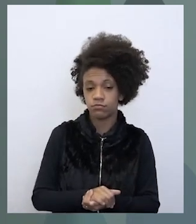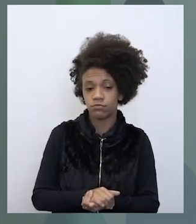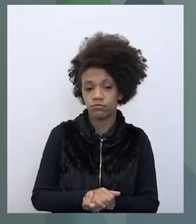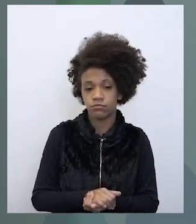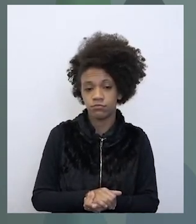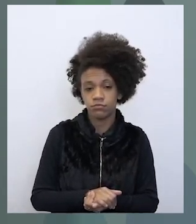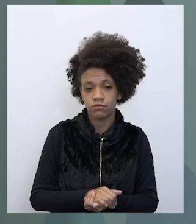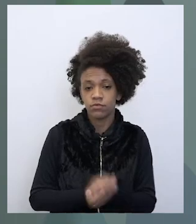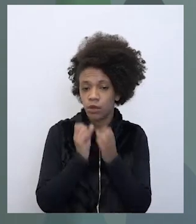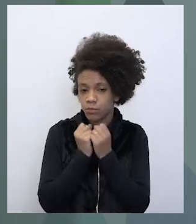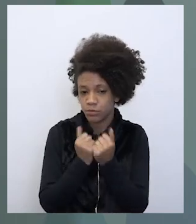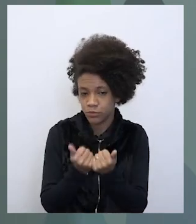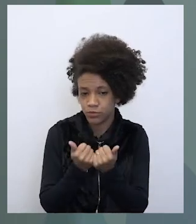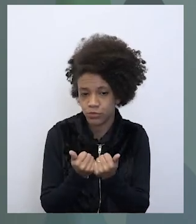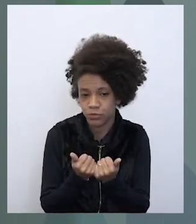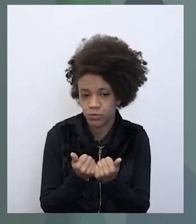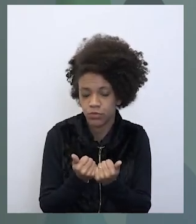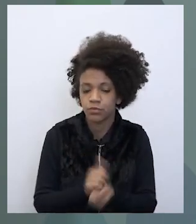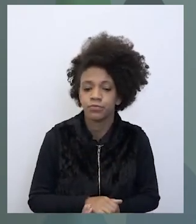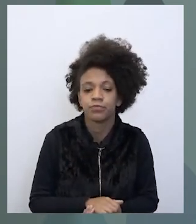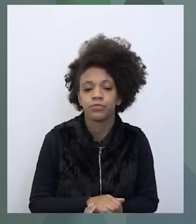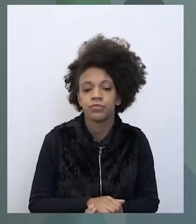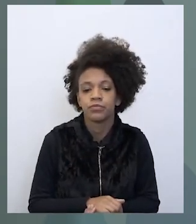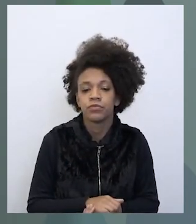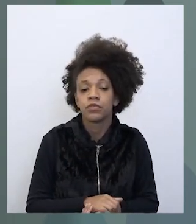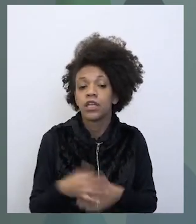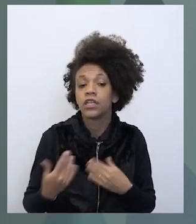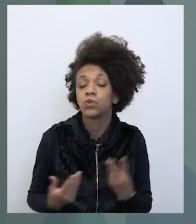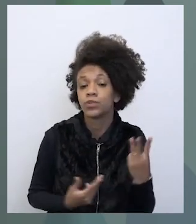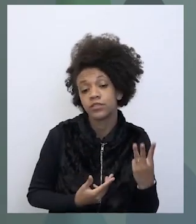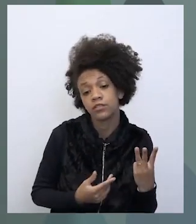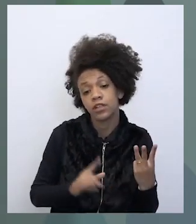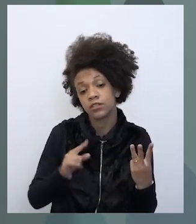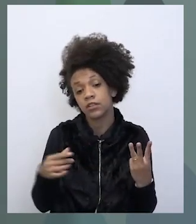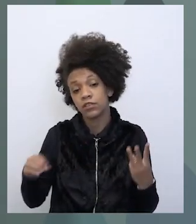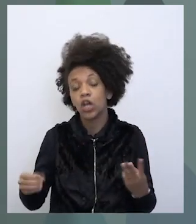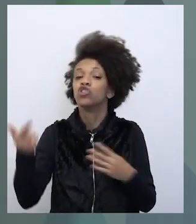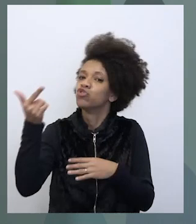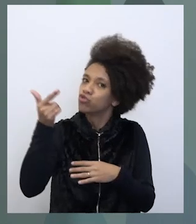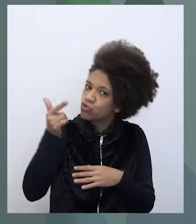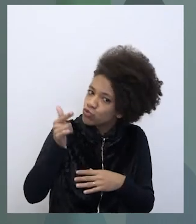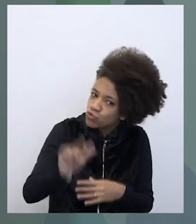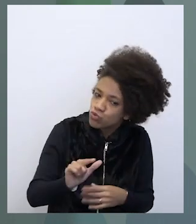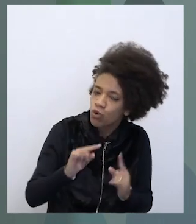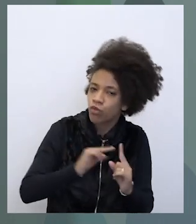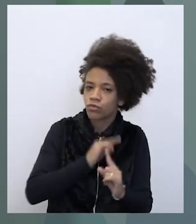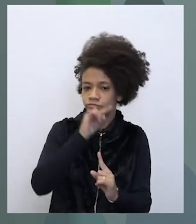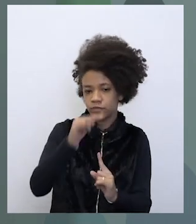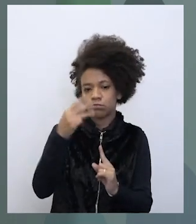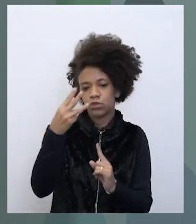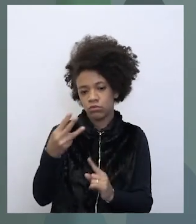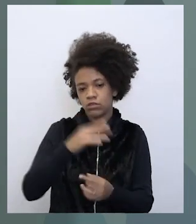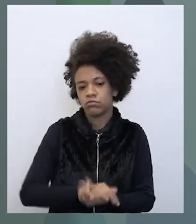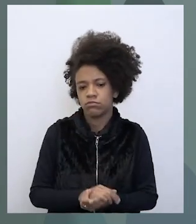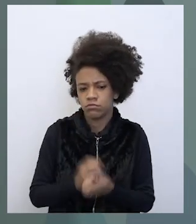assim. Muito bom. Na mesma direção que o outro. E o 3 está ligado no 0. De novo em cima do eixo, no 3.